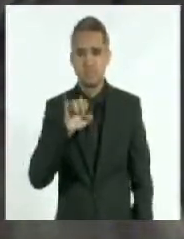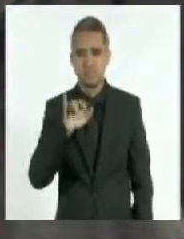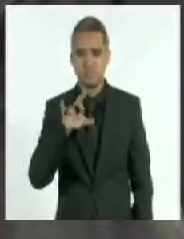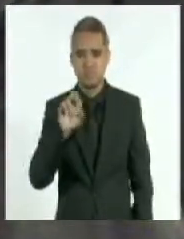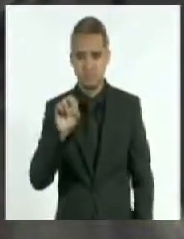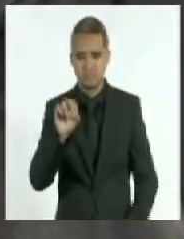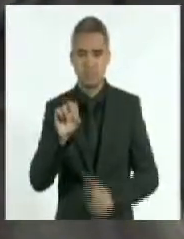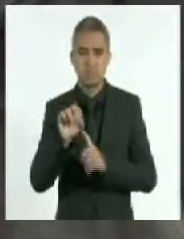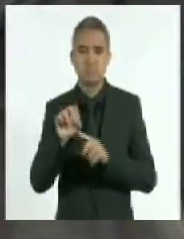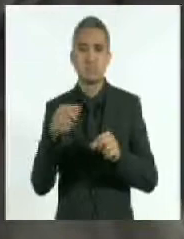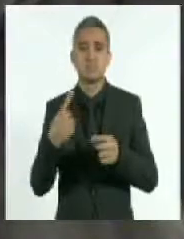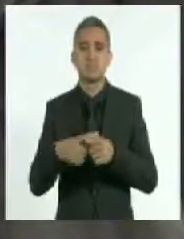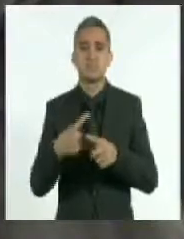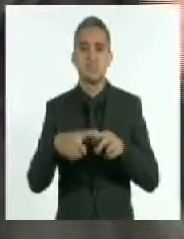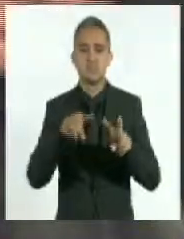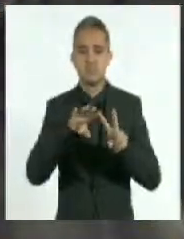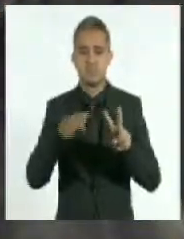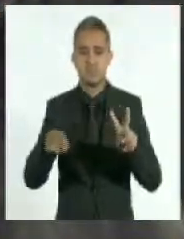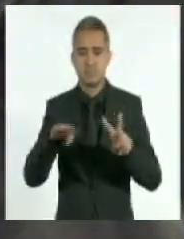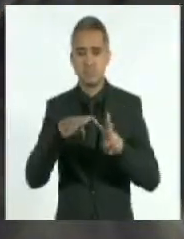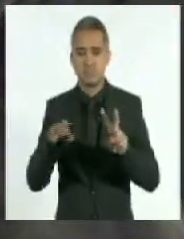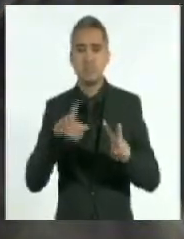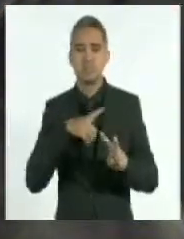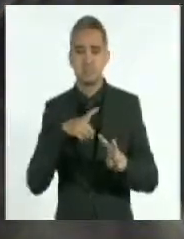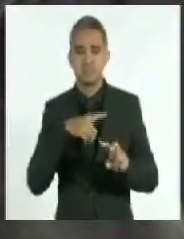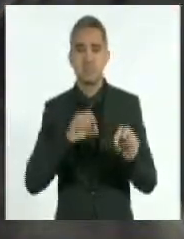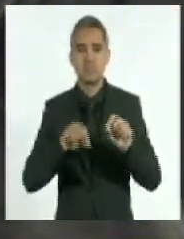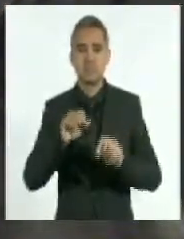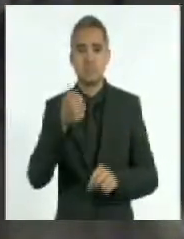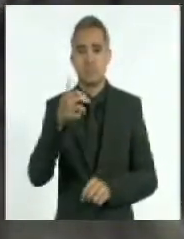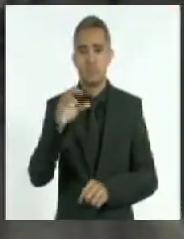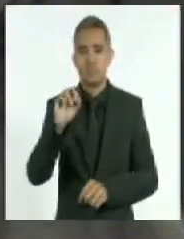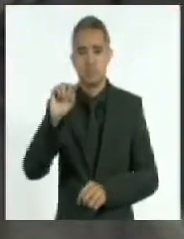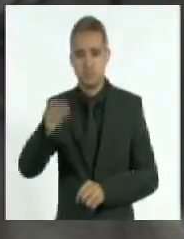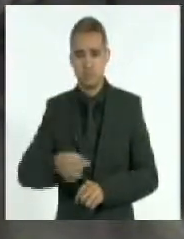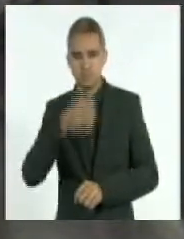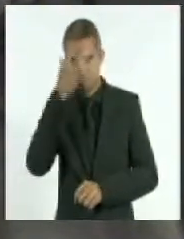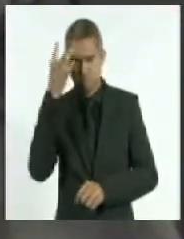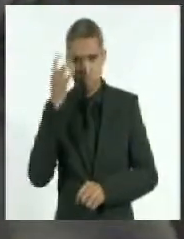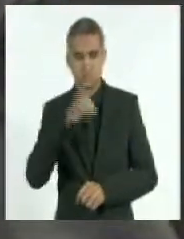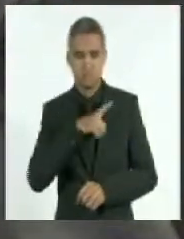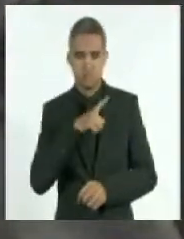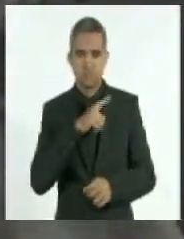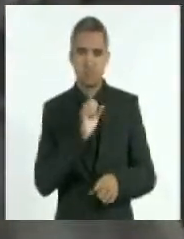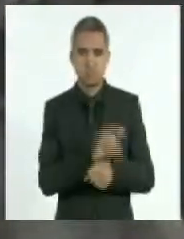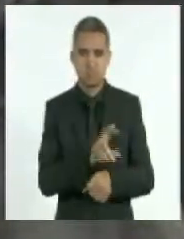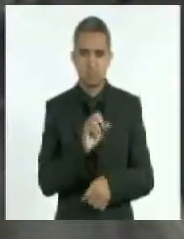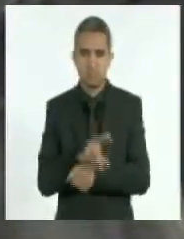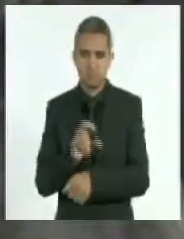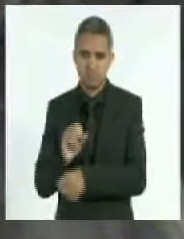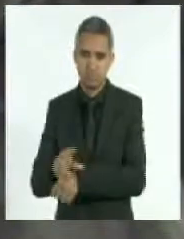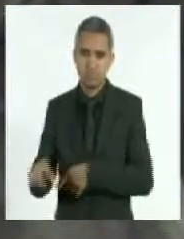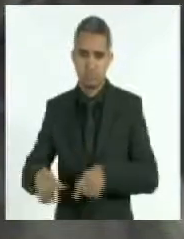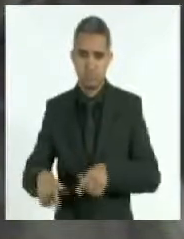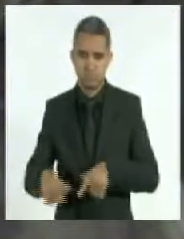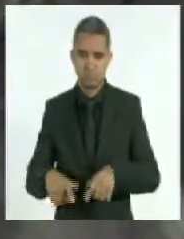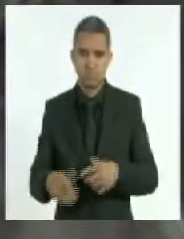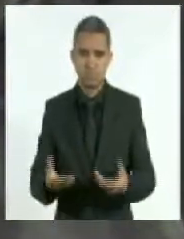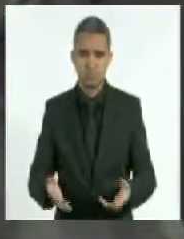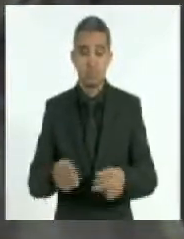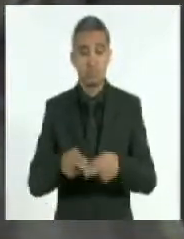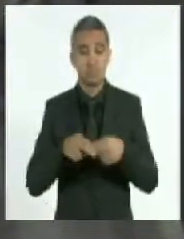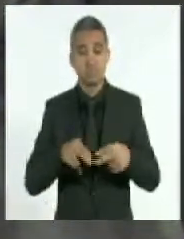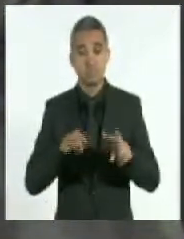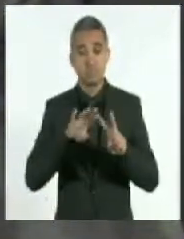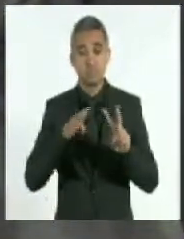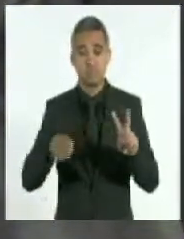pessoas. E a Vale firmou uma parceria com o consórcio Comefec no ano